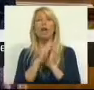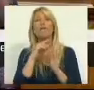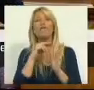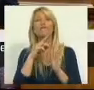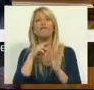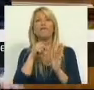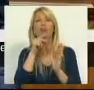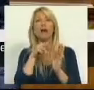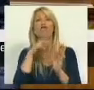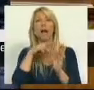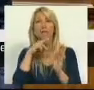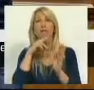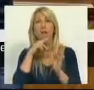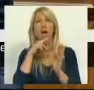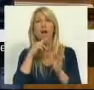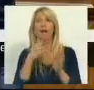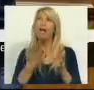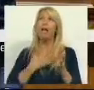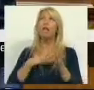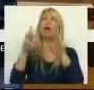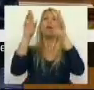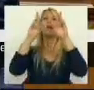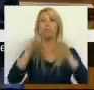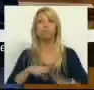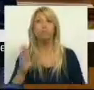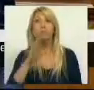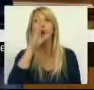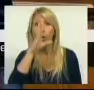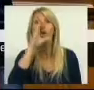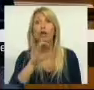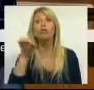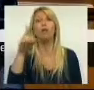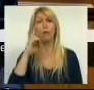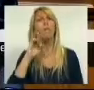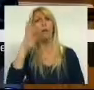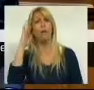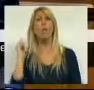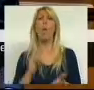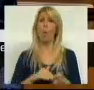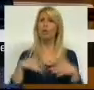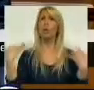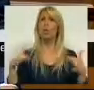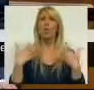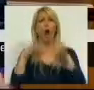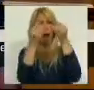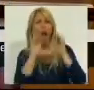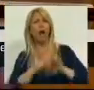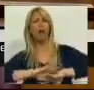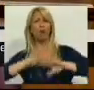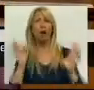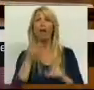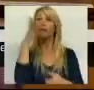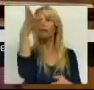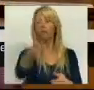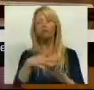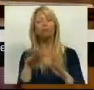um Primeiro-Ministro que consegue extrair conclusões altamente elaboradas e profundamente refletidas para dizer que o